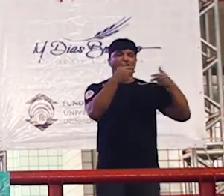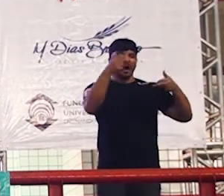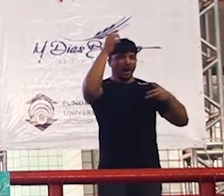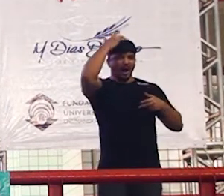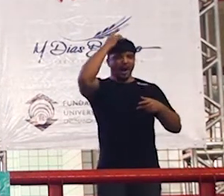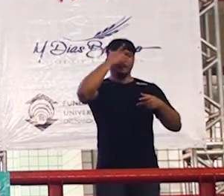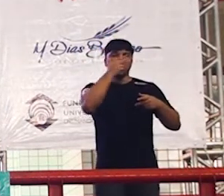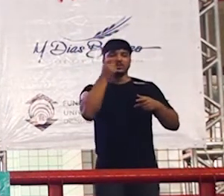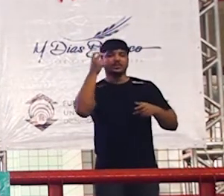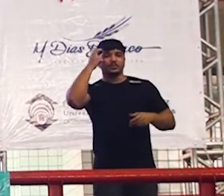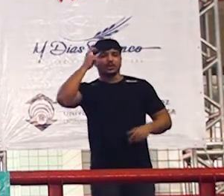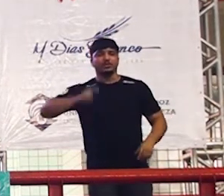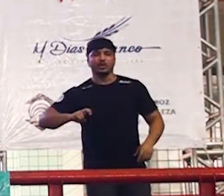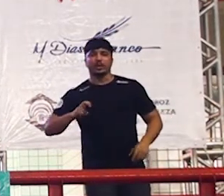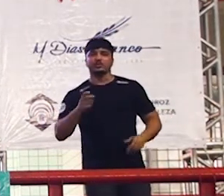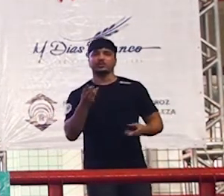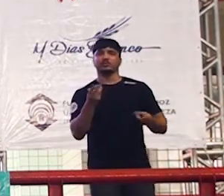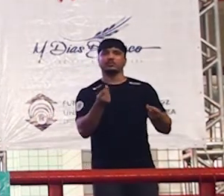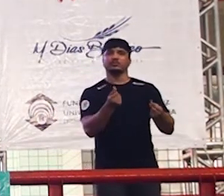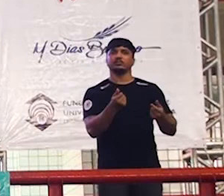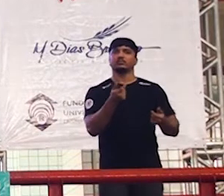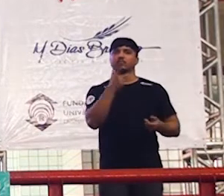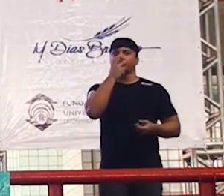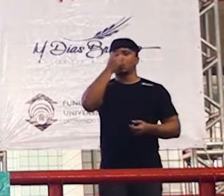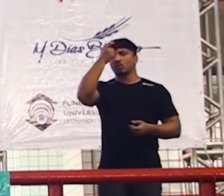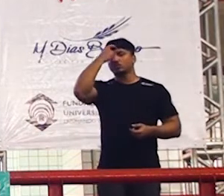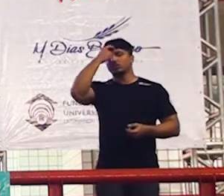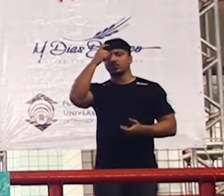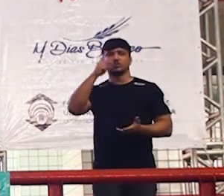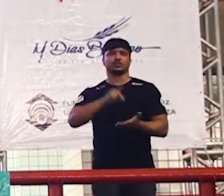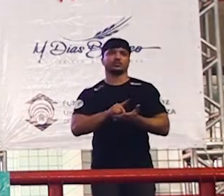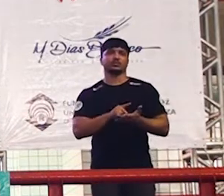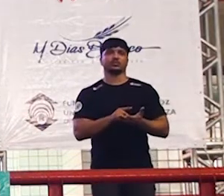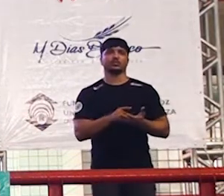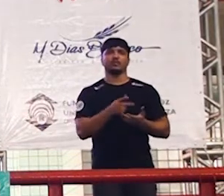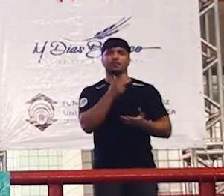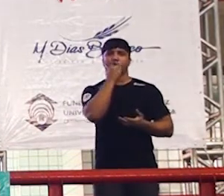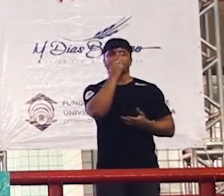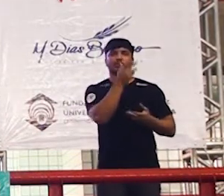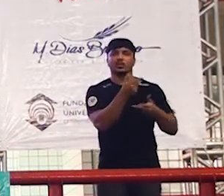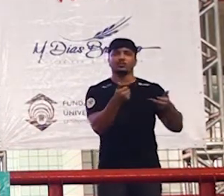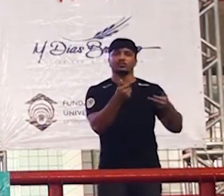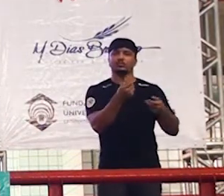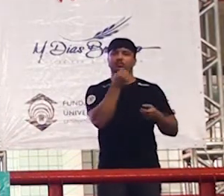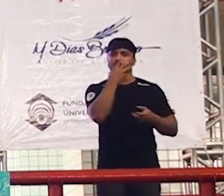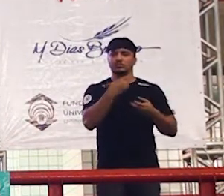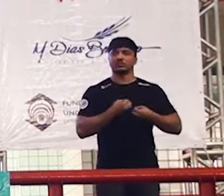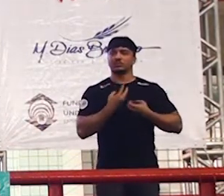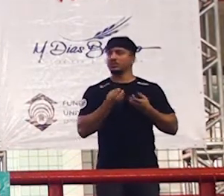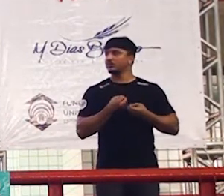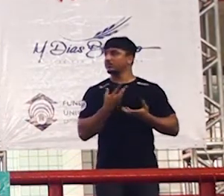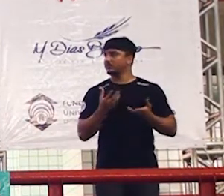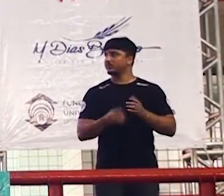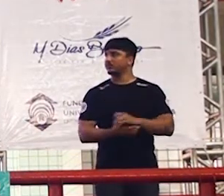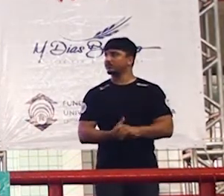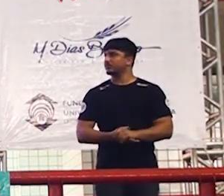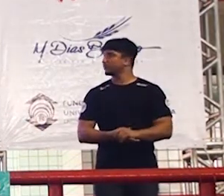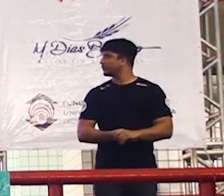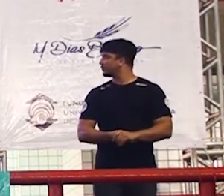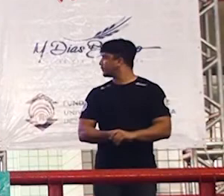de maneira inteligente, de maneira consciente, como um recurso expressivo.